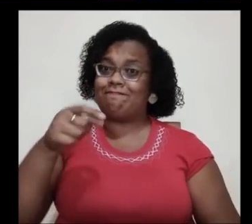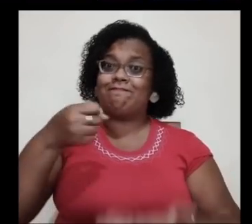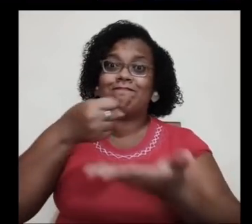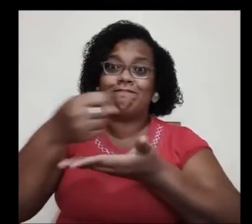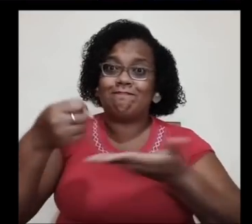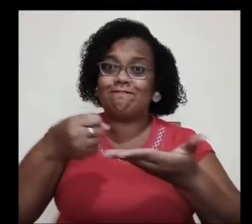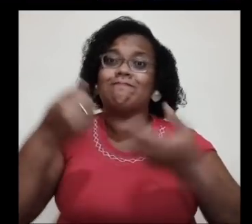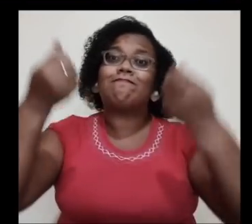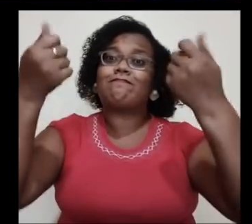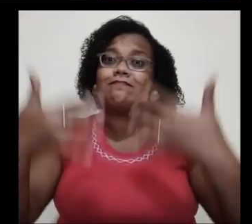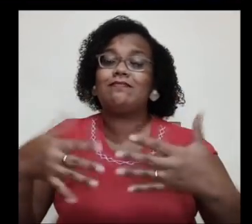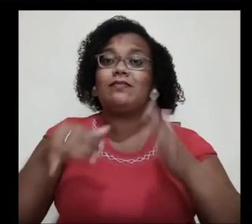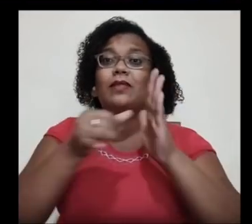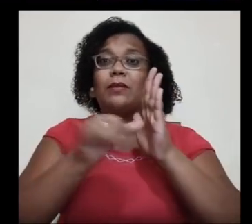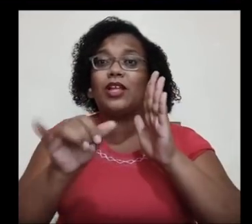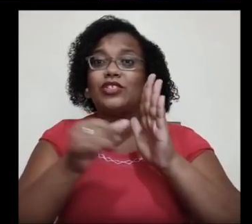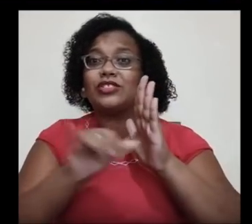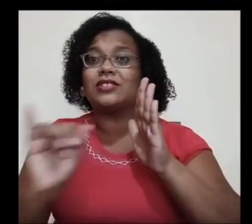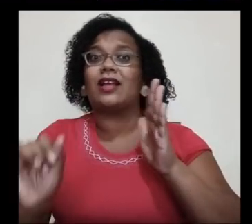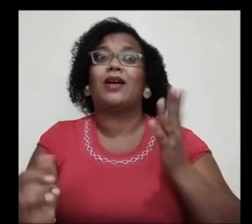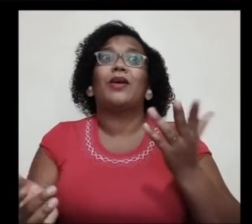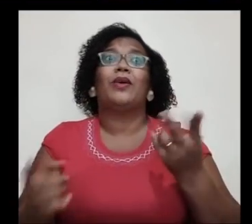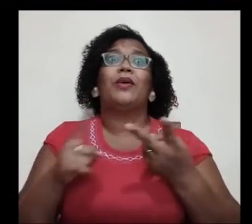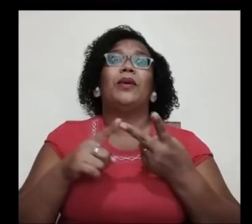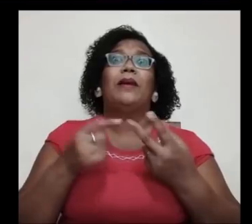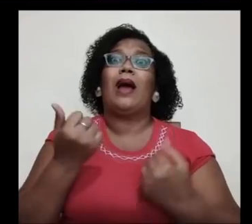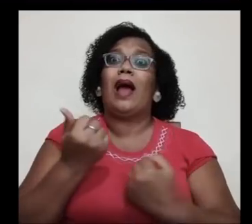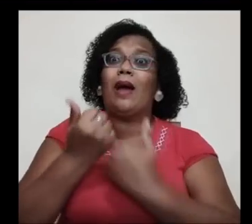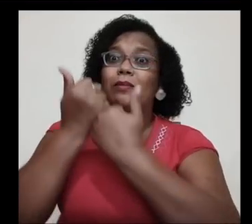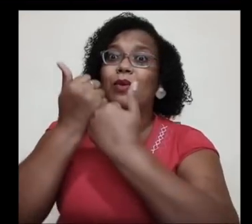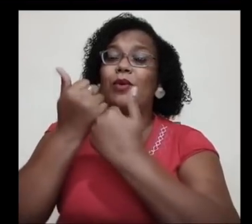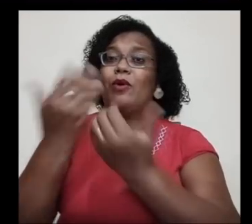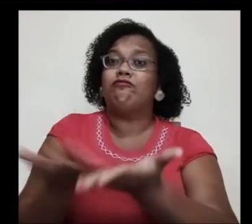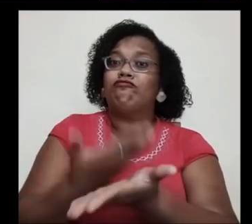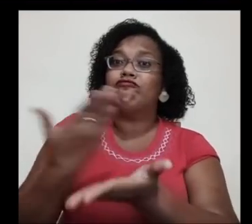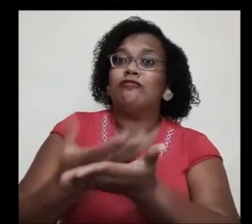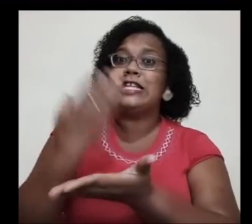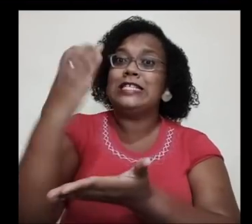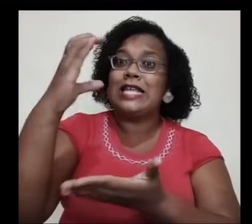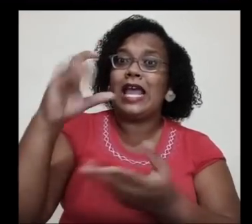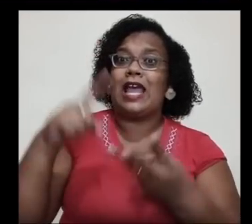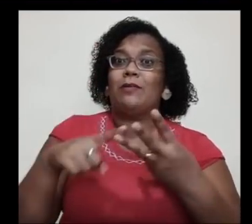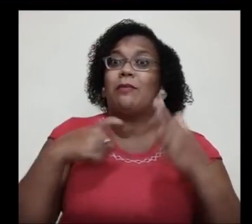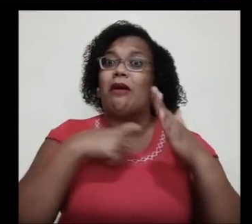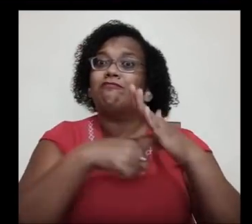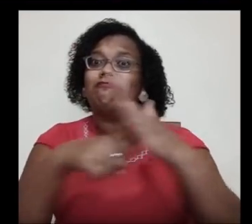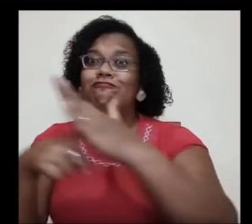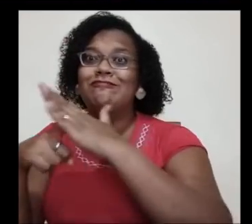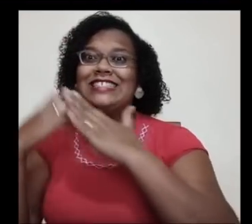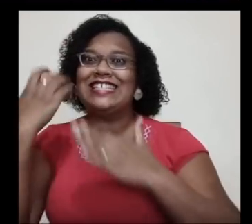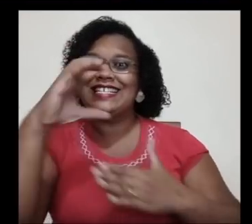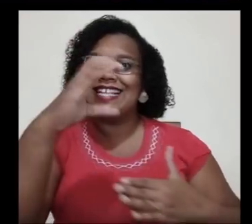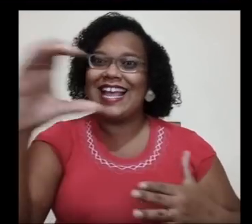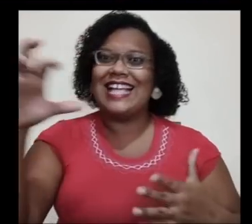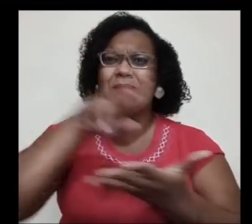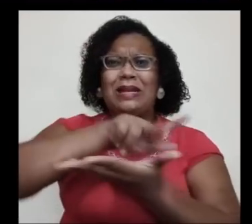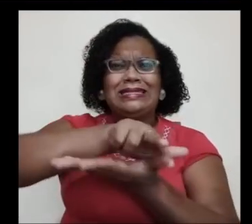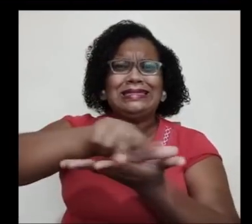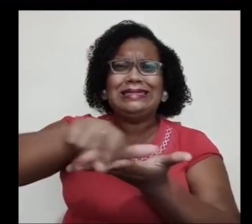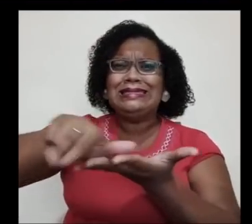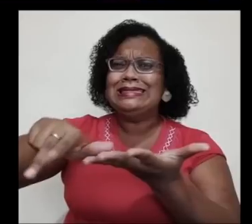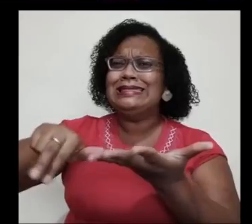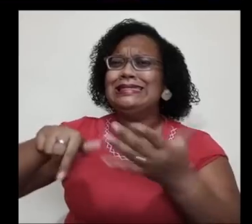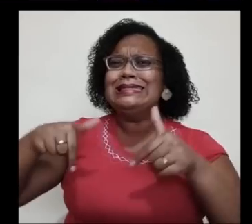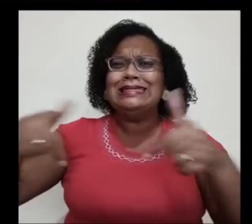para inúmeras outras atividades, para a ciência funcionar, para os laboratórios terem um recurso mínimo para seu funcionamento.